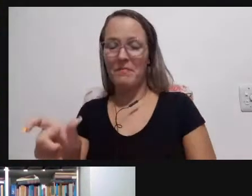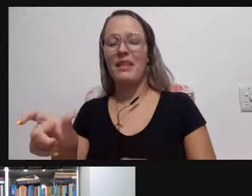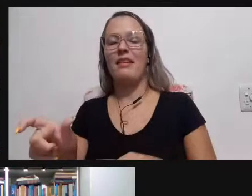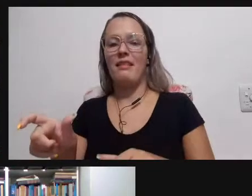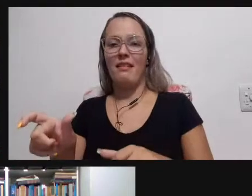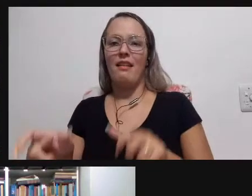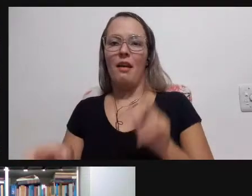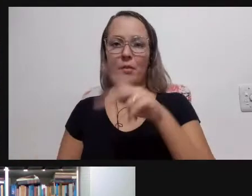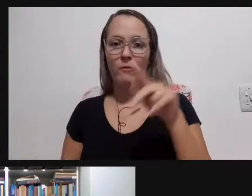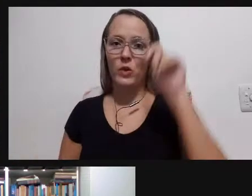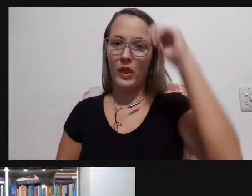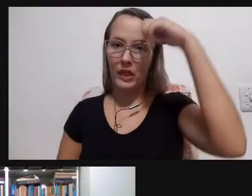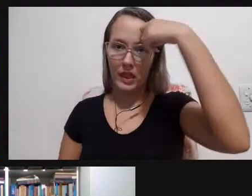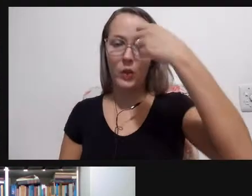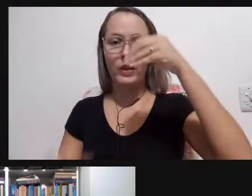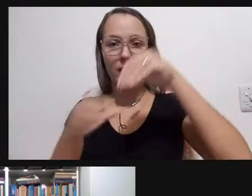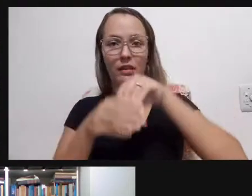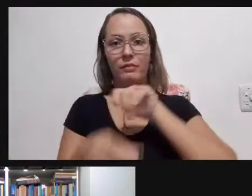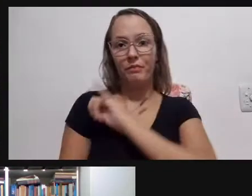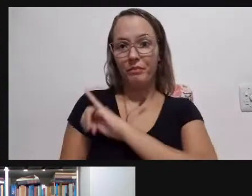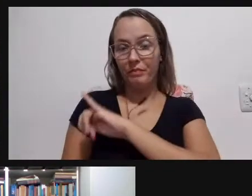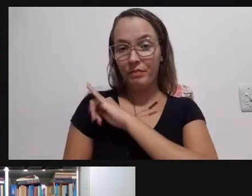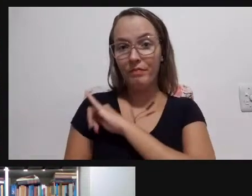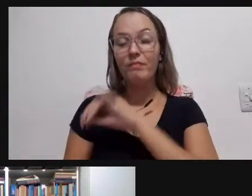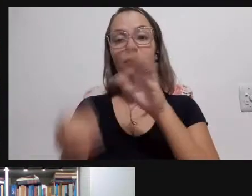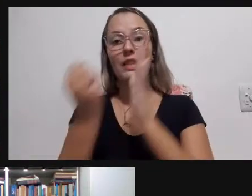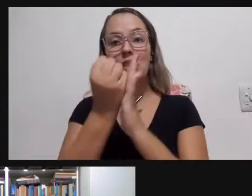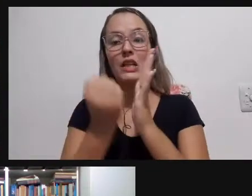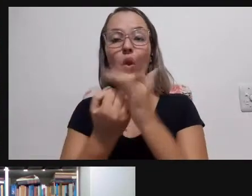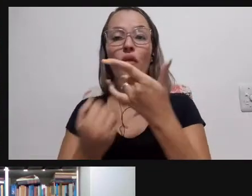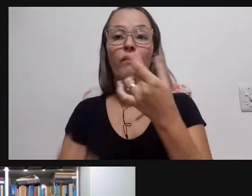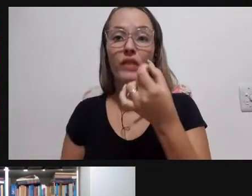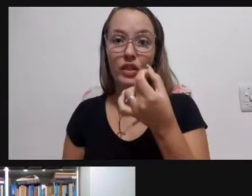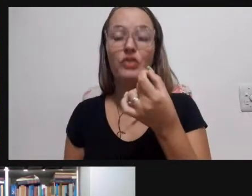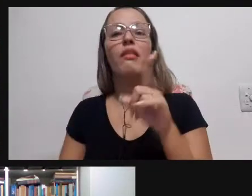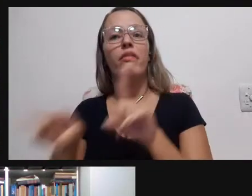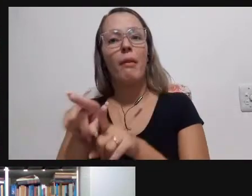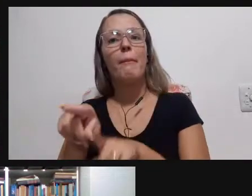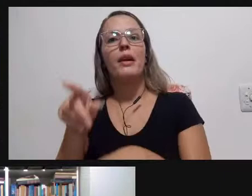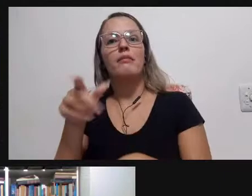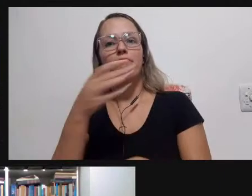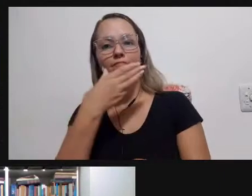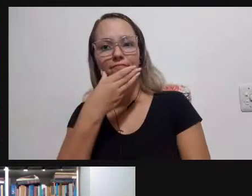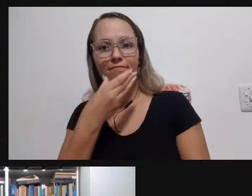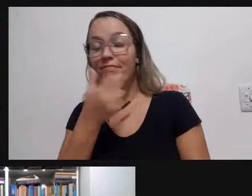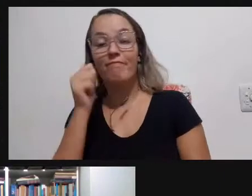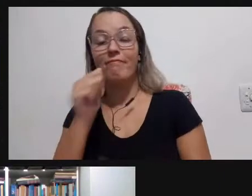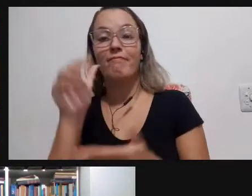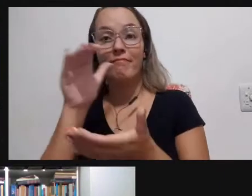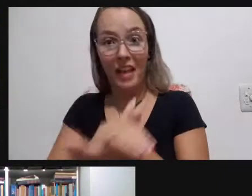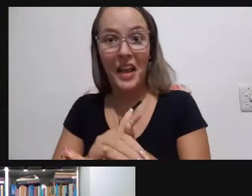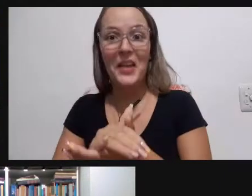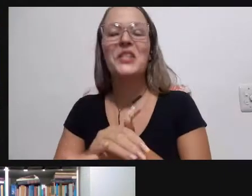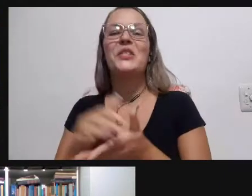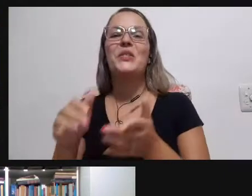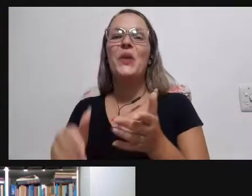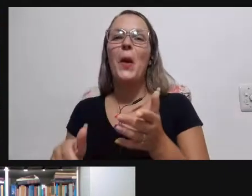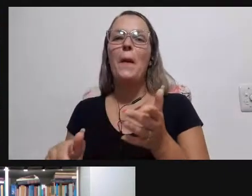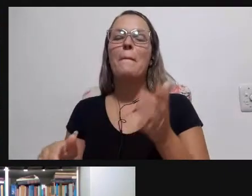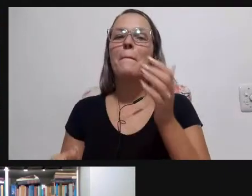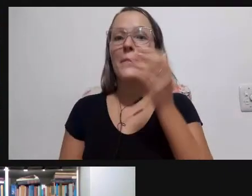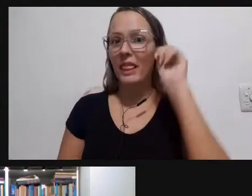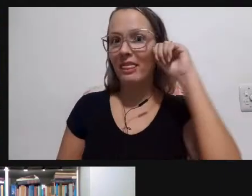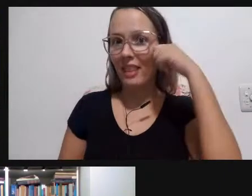final do 19, começo do 20. A esposa era professora, então tem uma série de trabalhos aí mostrando o Nascimento Moraes lá